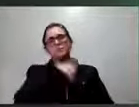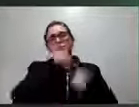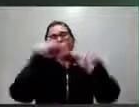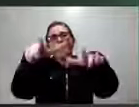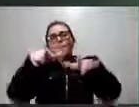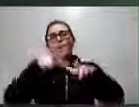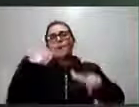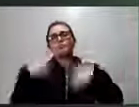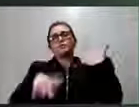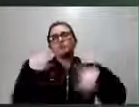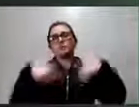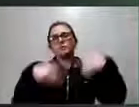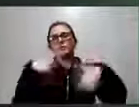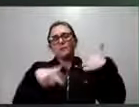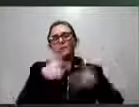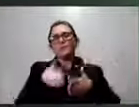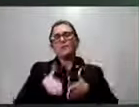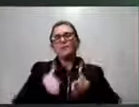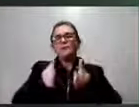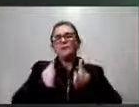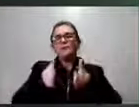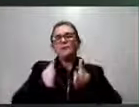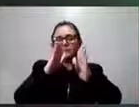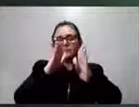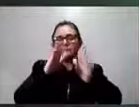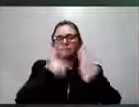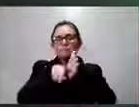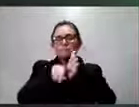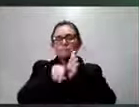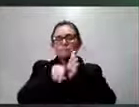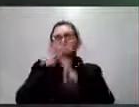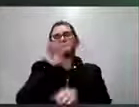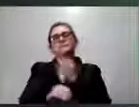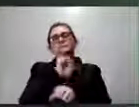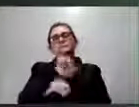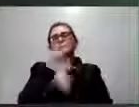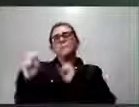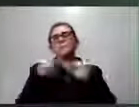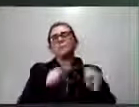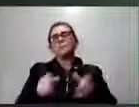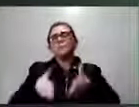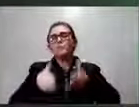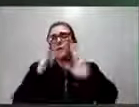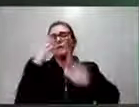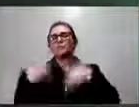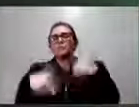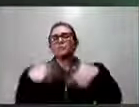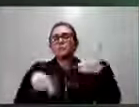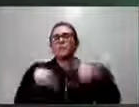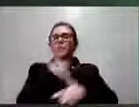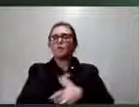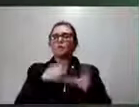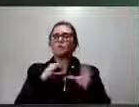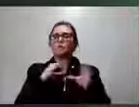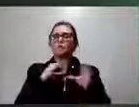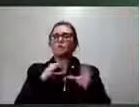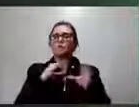trabalho, uma linha de pesquisa que vai estar nos esperando. Acho que pode ser uma linha de trabalho. Nós, no nosso grupo de